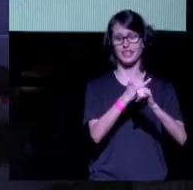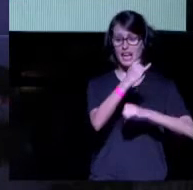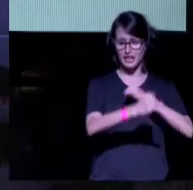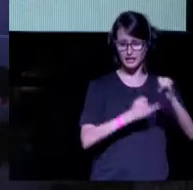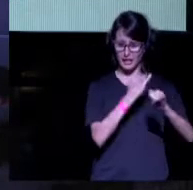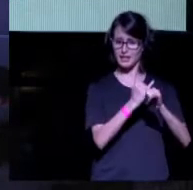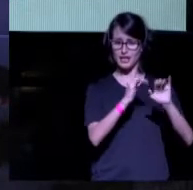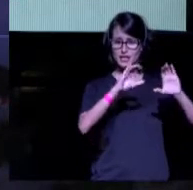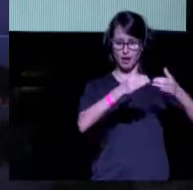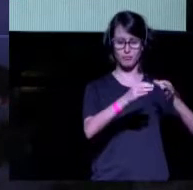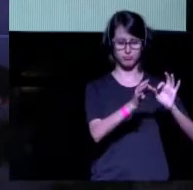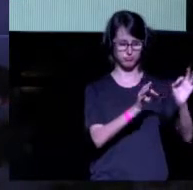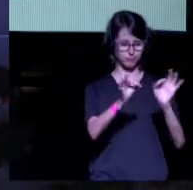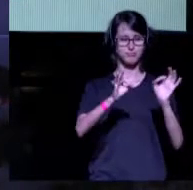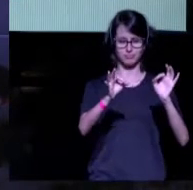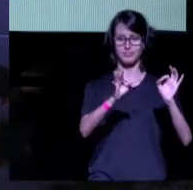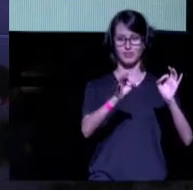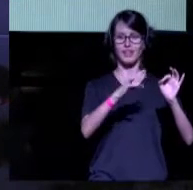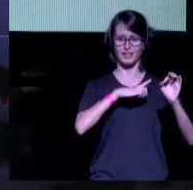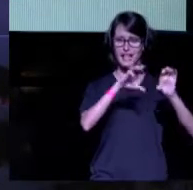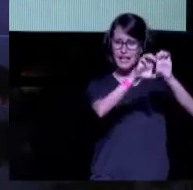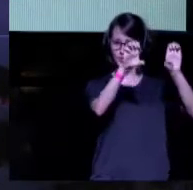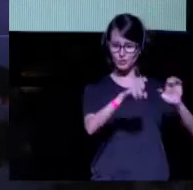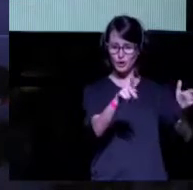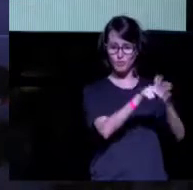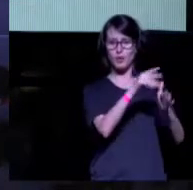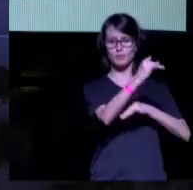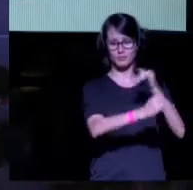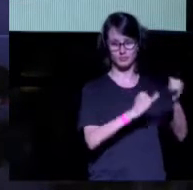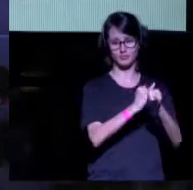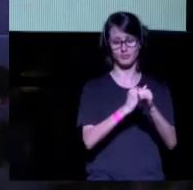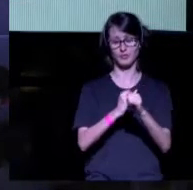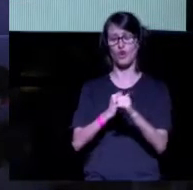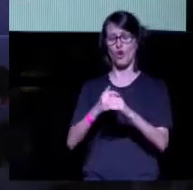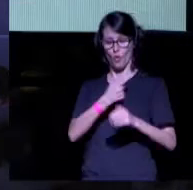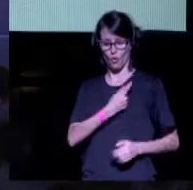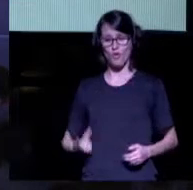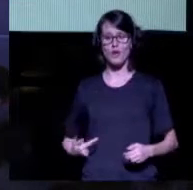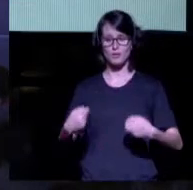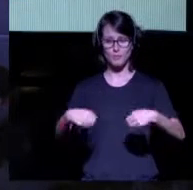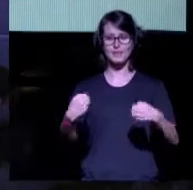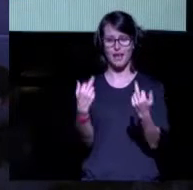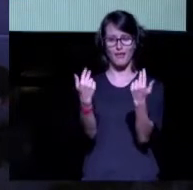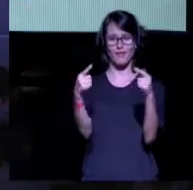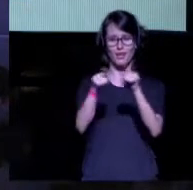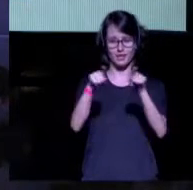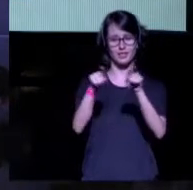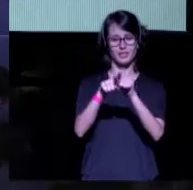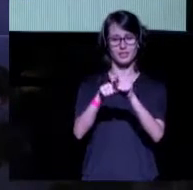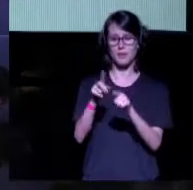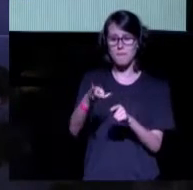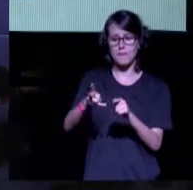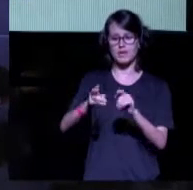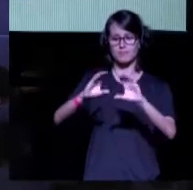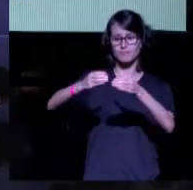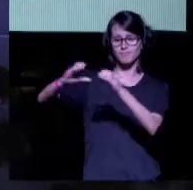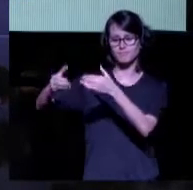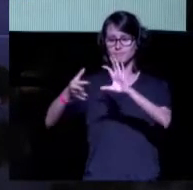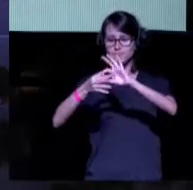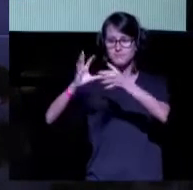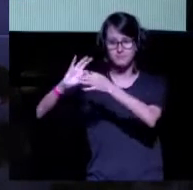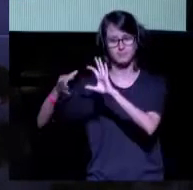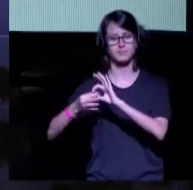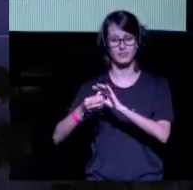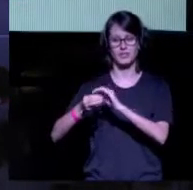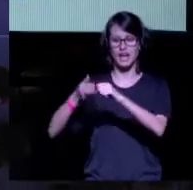mas eles deveriam ter as mesmas conexões você devia ter conexões o acesso como tem a internet eu acho que os governos no futuro